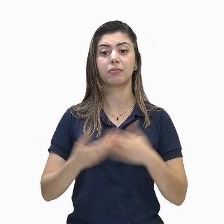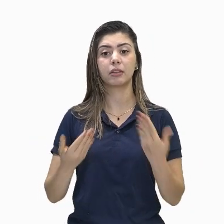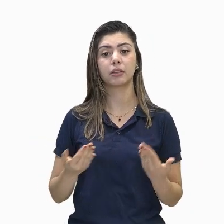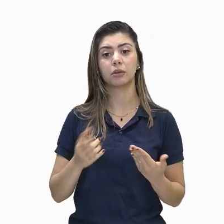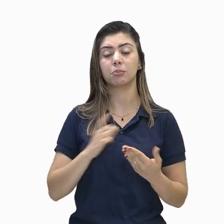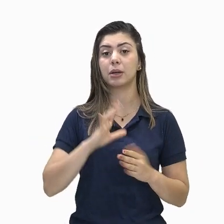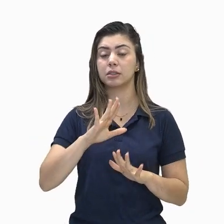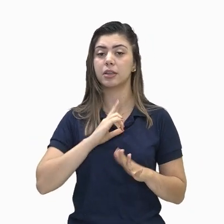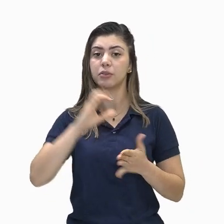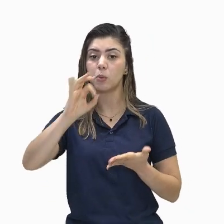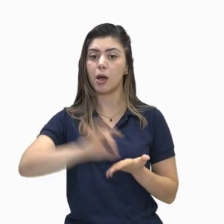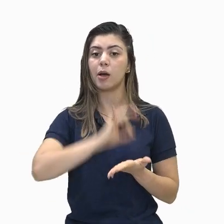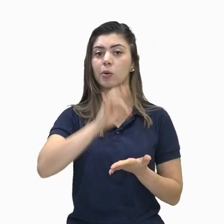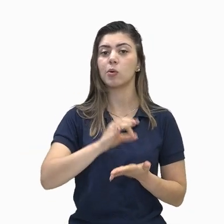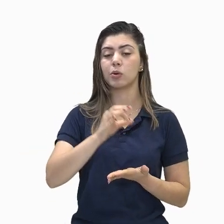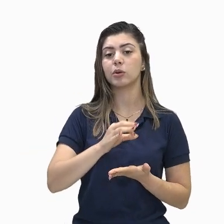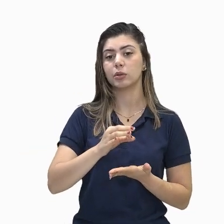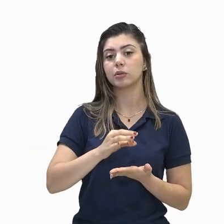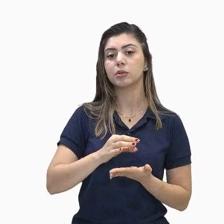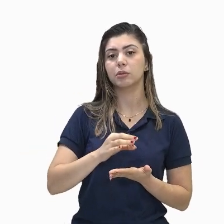armistício assinado em